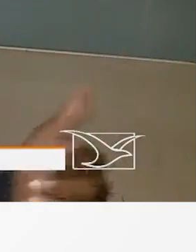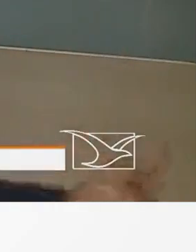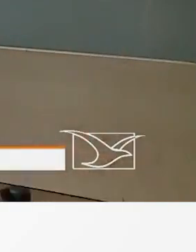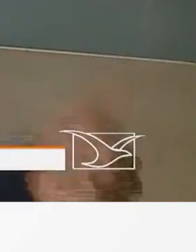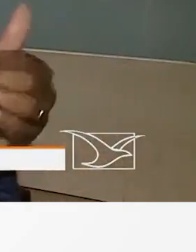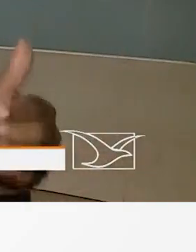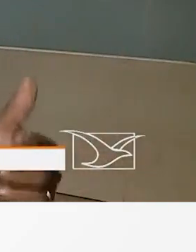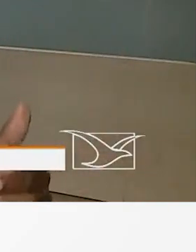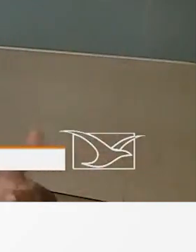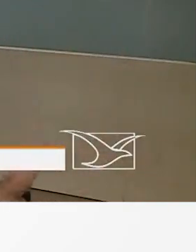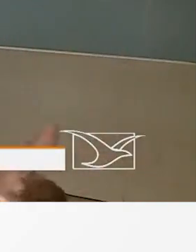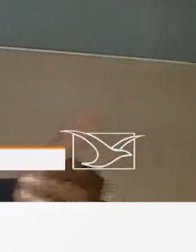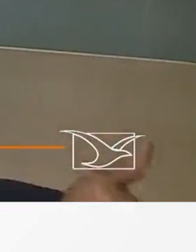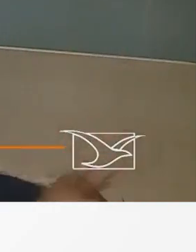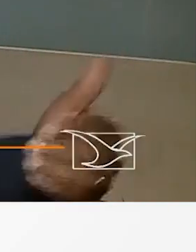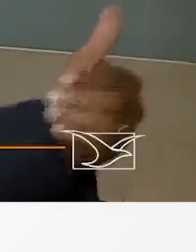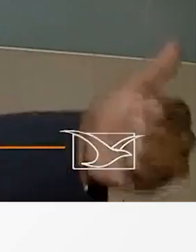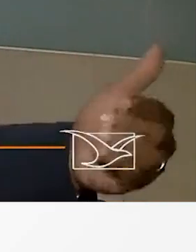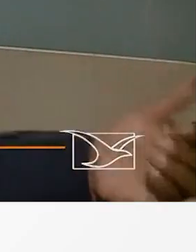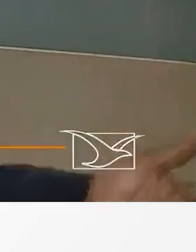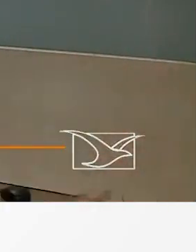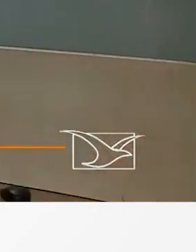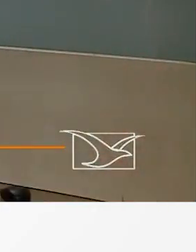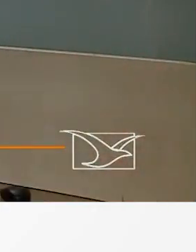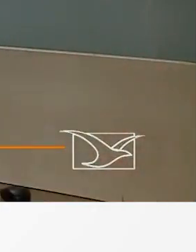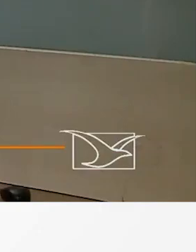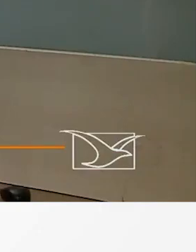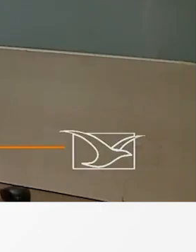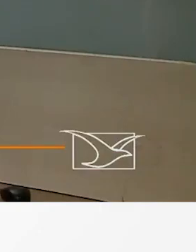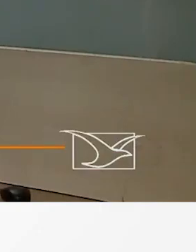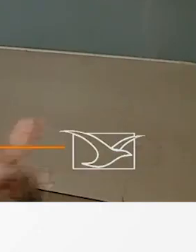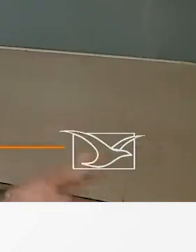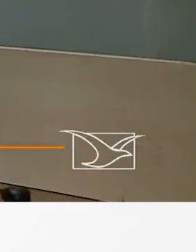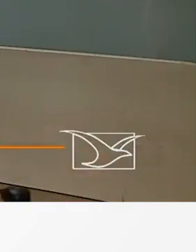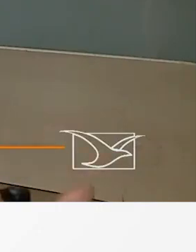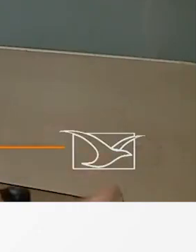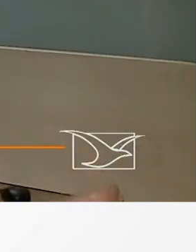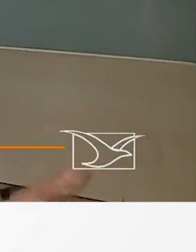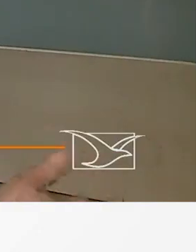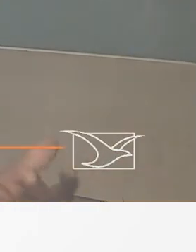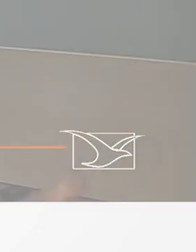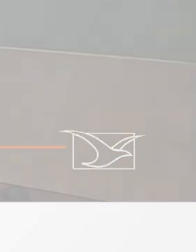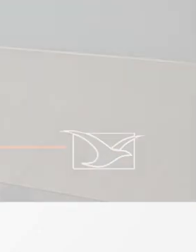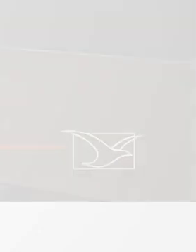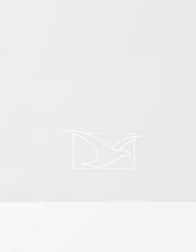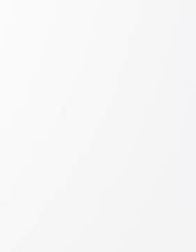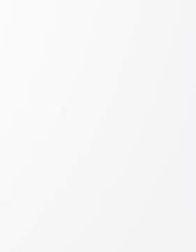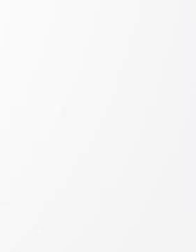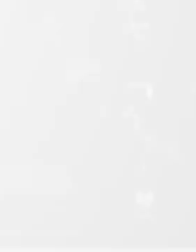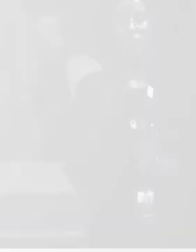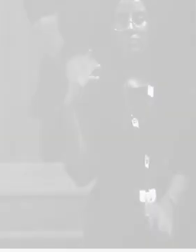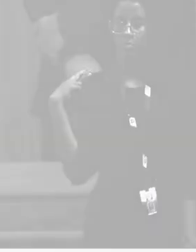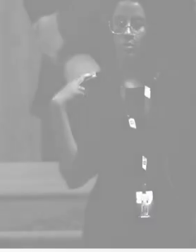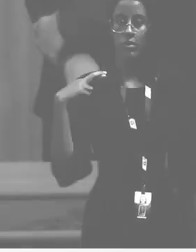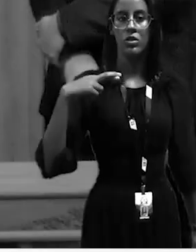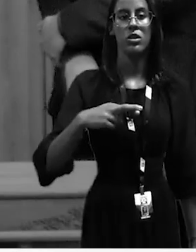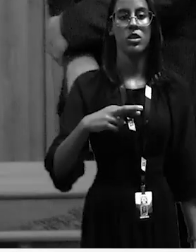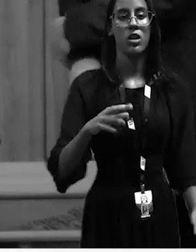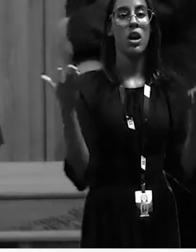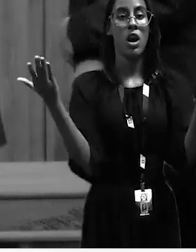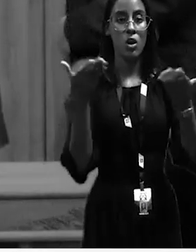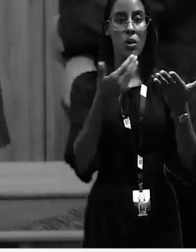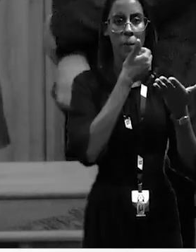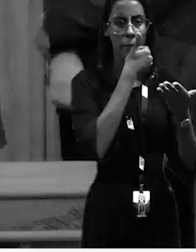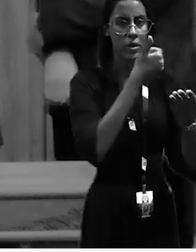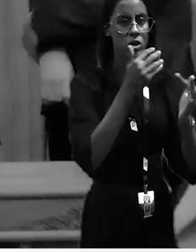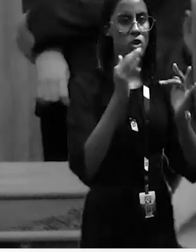uma entrevista essa entrevista vai ao ar mas não sai tudo que foi dito por ele por isso foi que